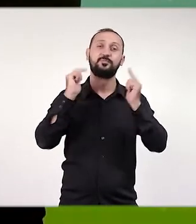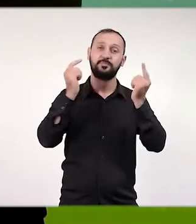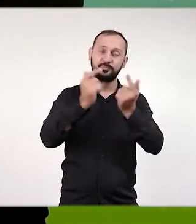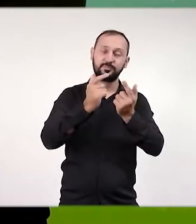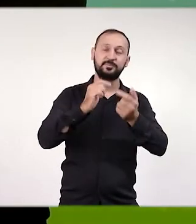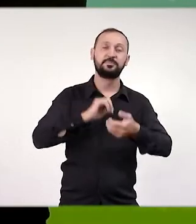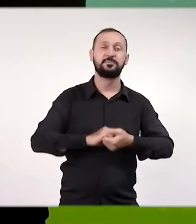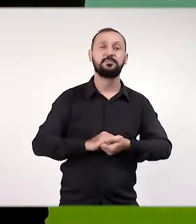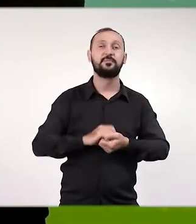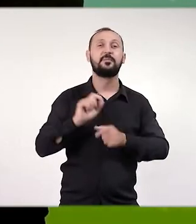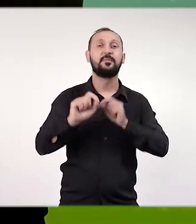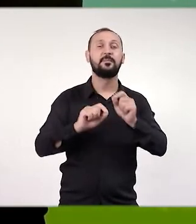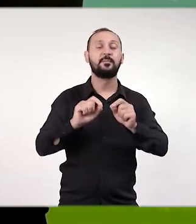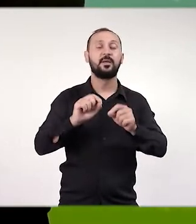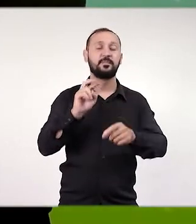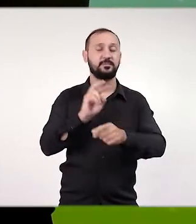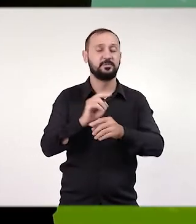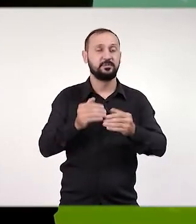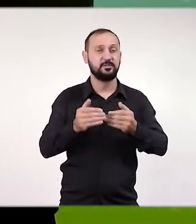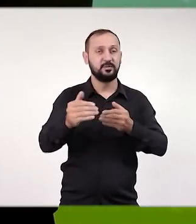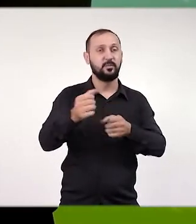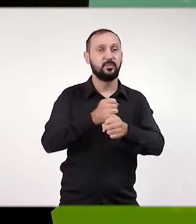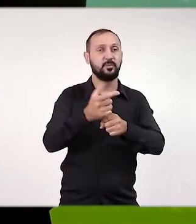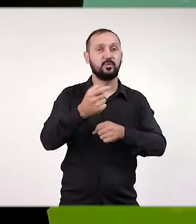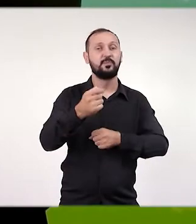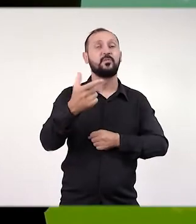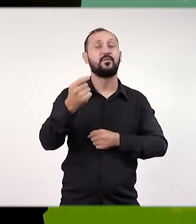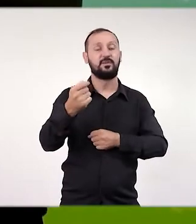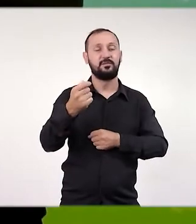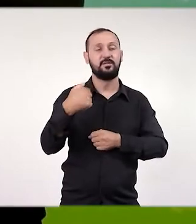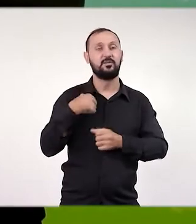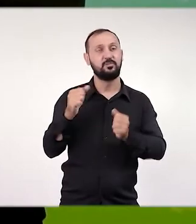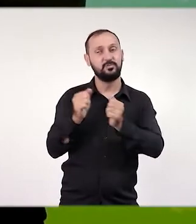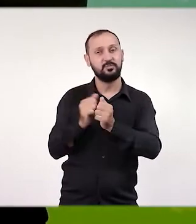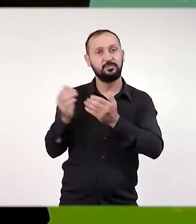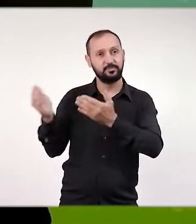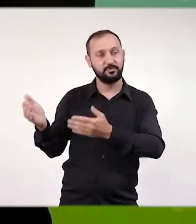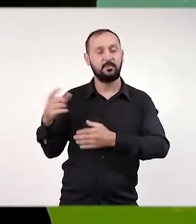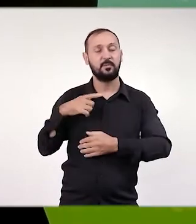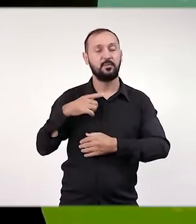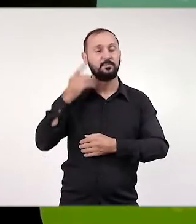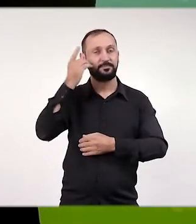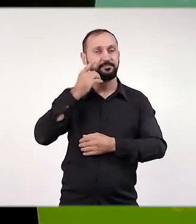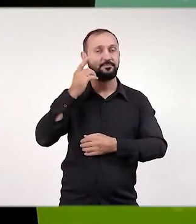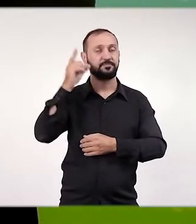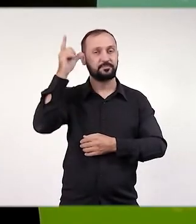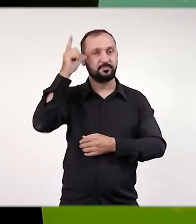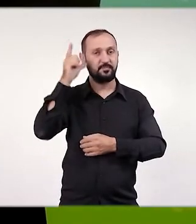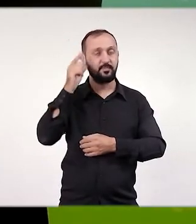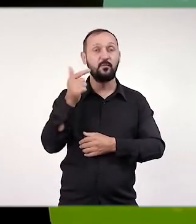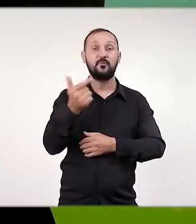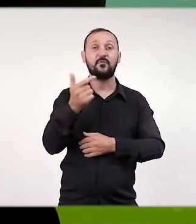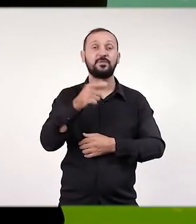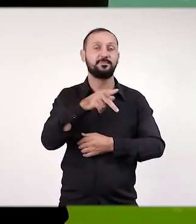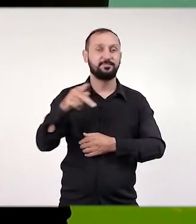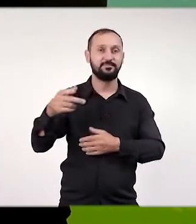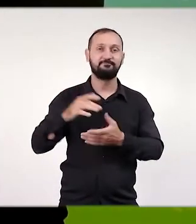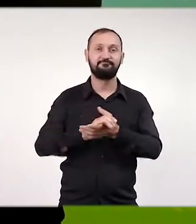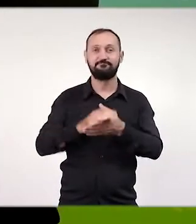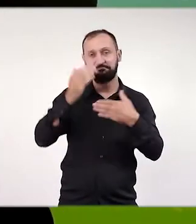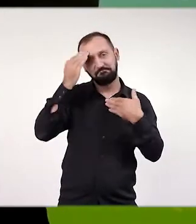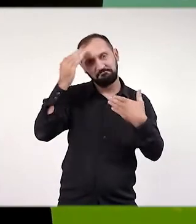e Legislativos Estaduais para a gestão de 2020. Aqui ao meu lado o deputado Lídio Lopes, que é o